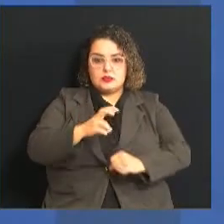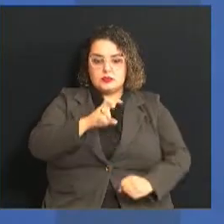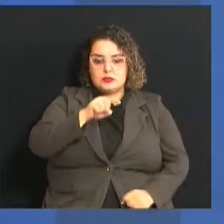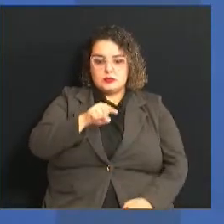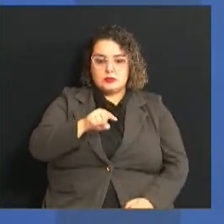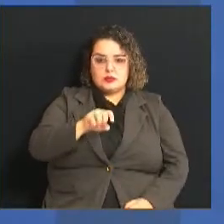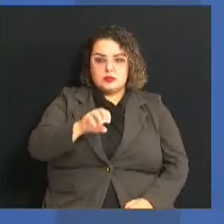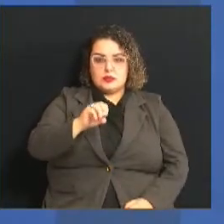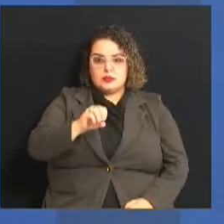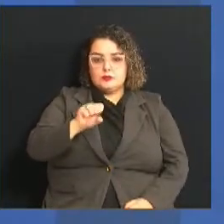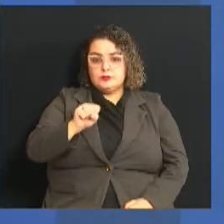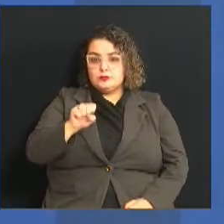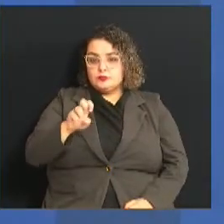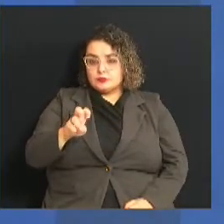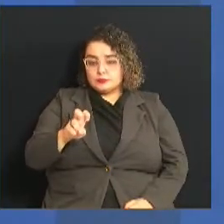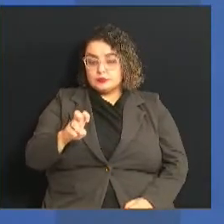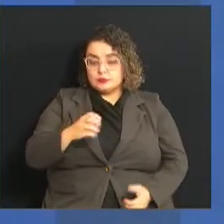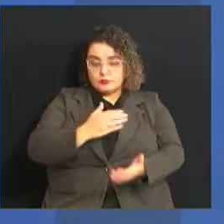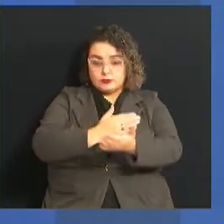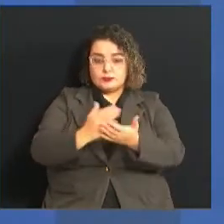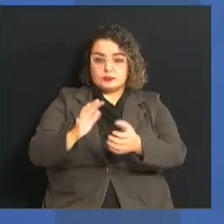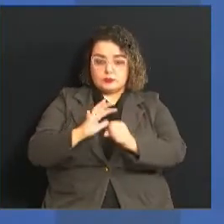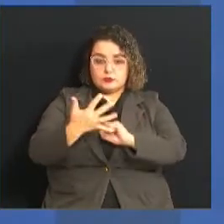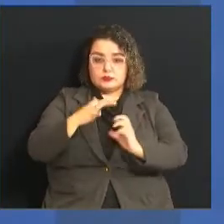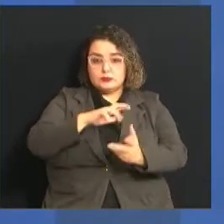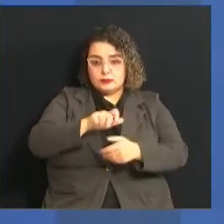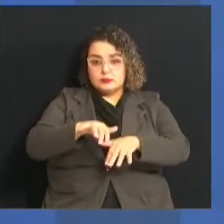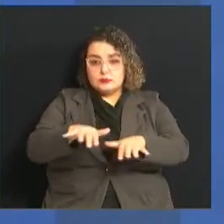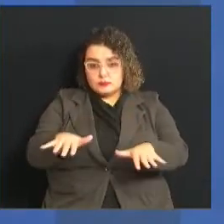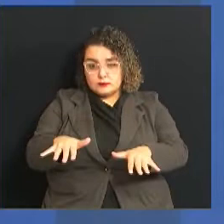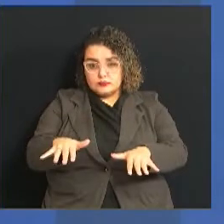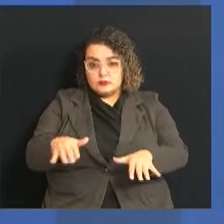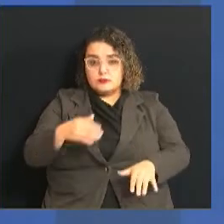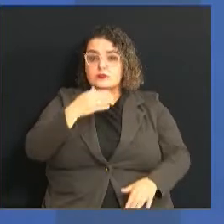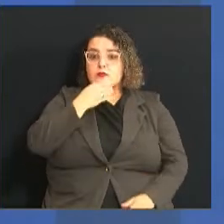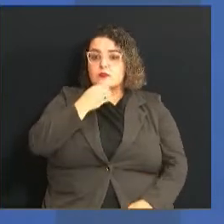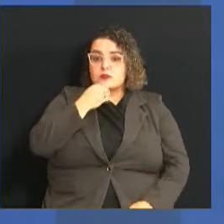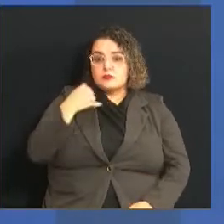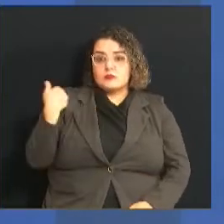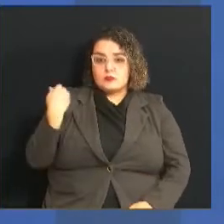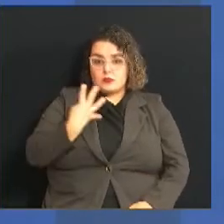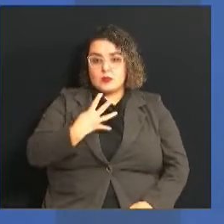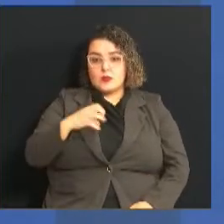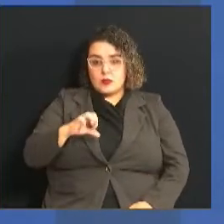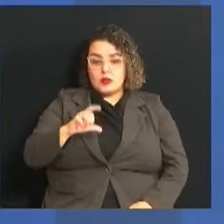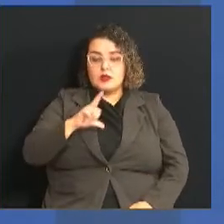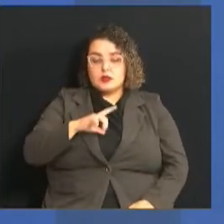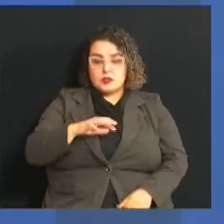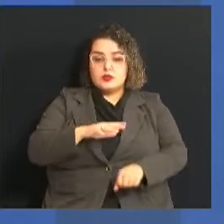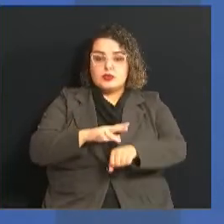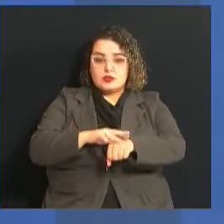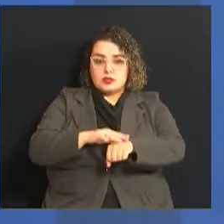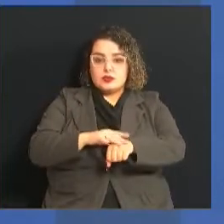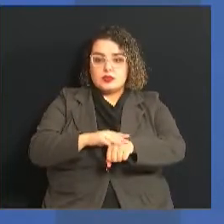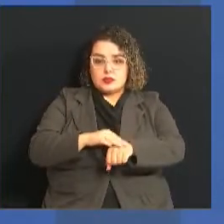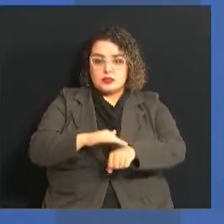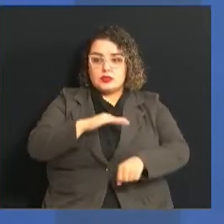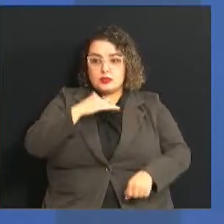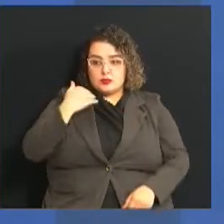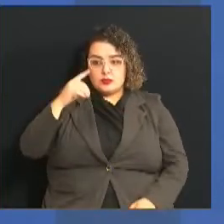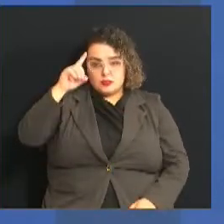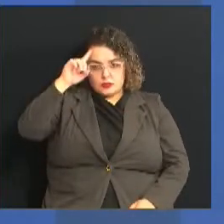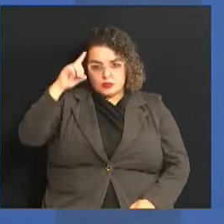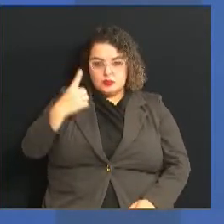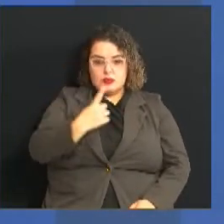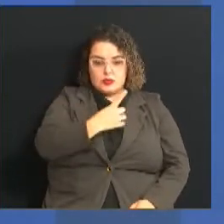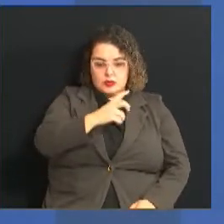5.085 mortes desde o início da pandemia. Trata-se de um homem de 49 anos que tinha comorbidades e morreu no dia 15 de fevereiro,